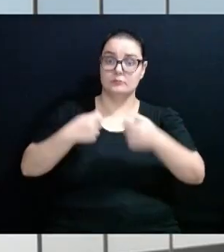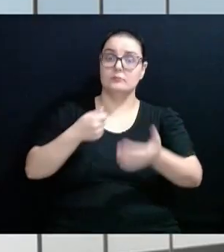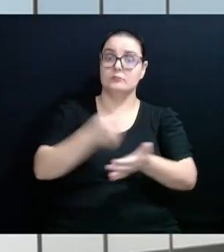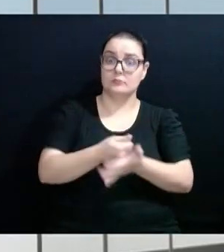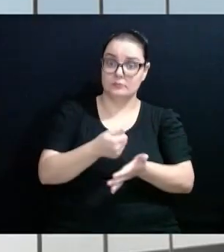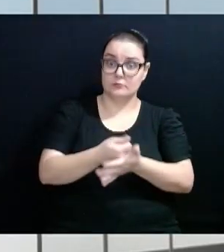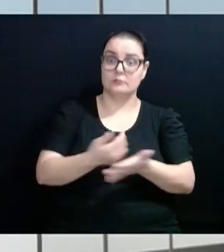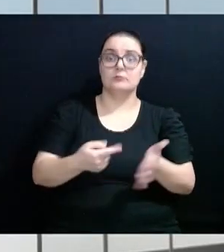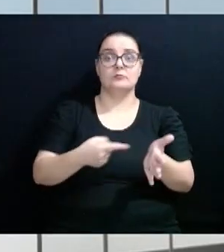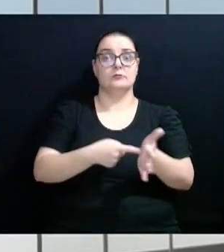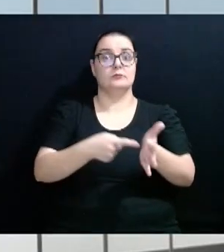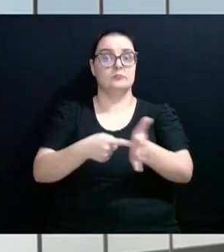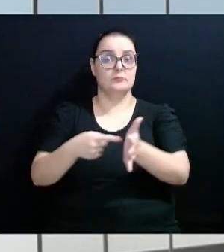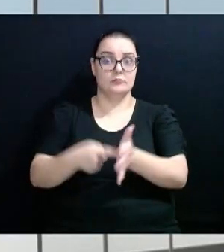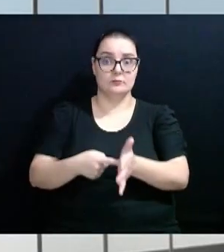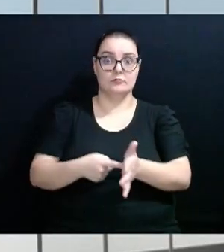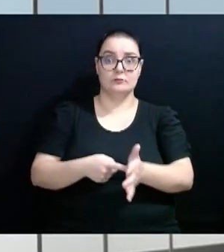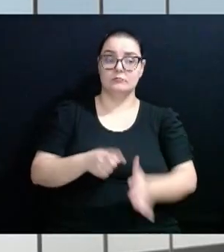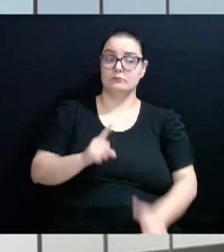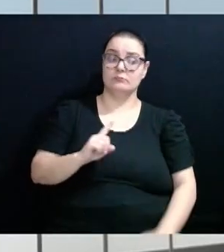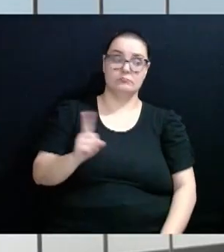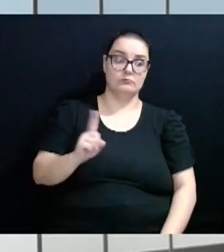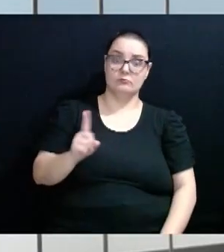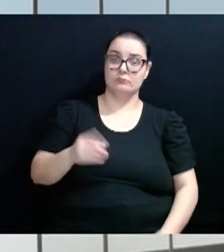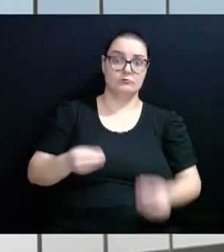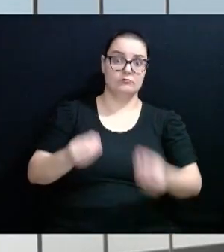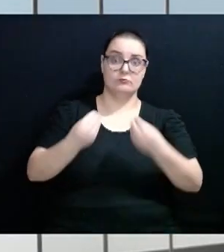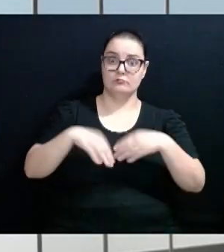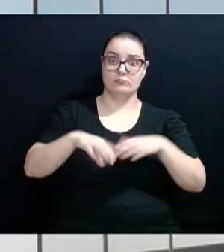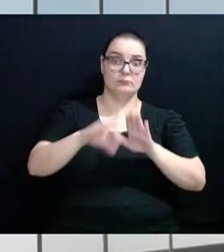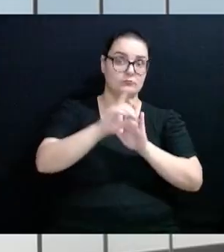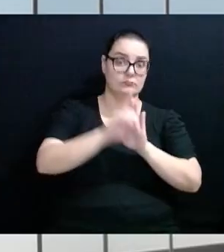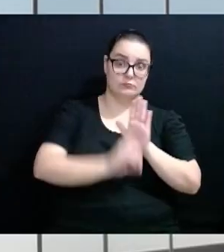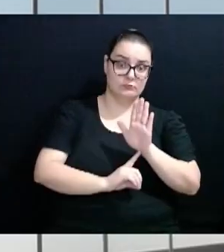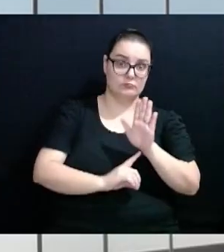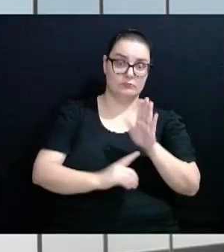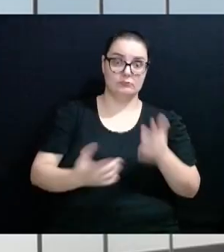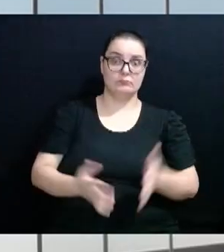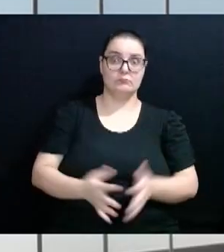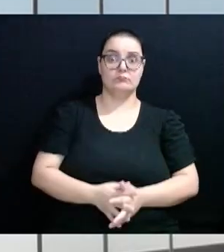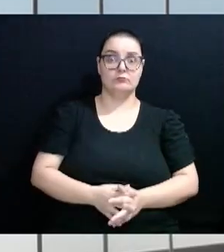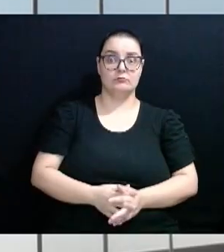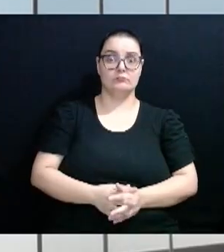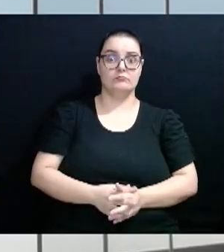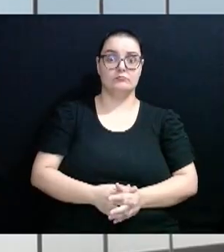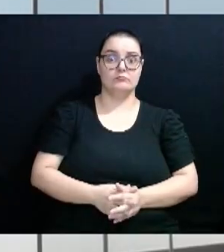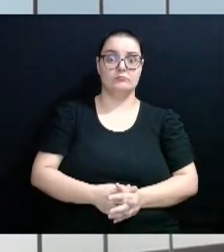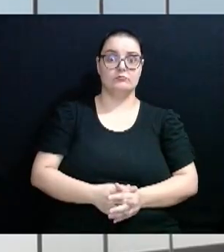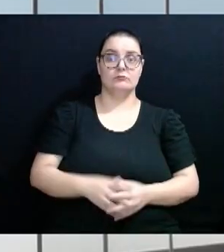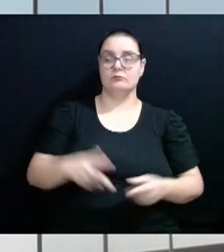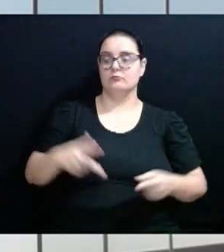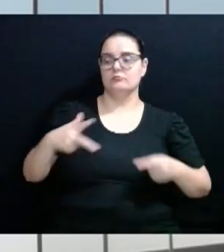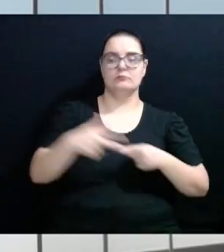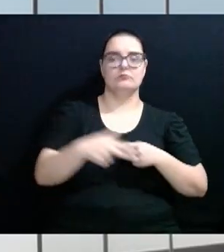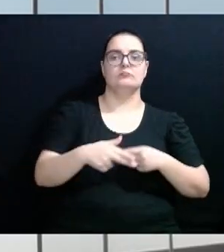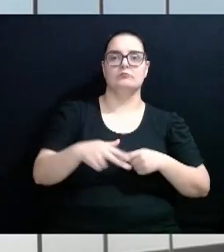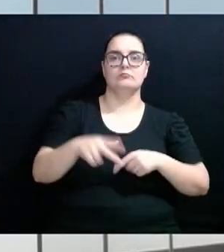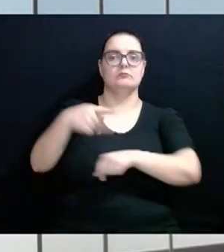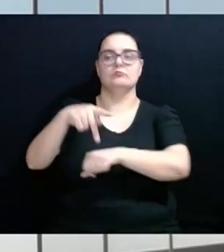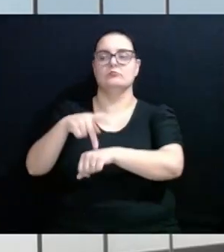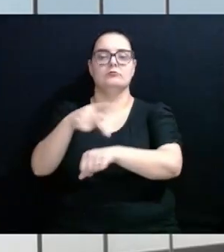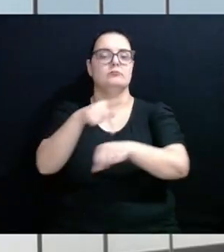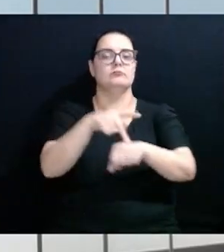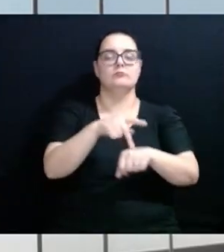denunciar, mas isso não nos dá o direito de intervir no país A ou B com esse argumento.